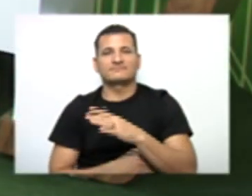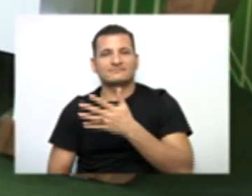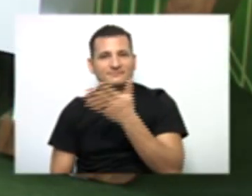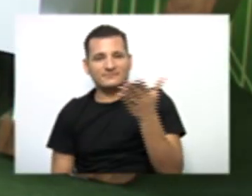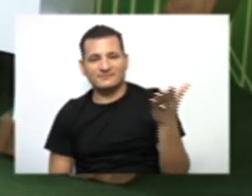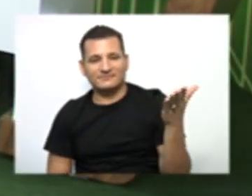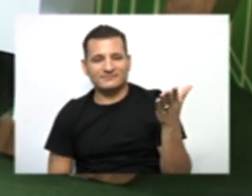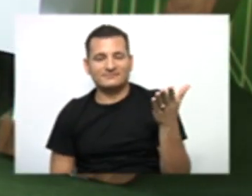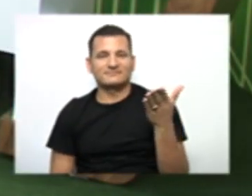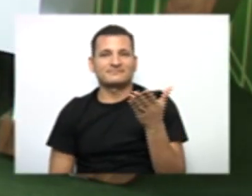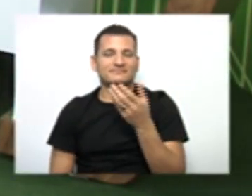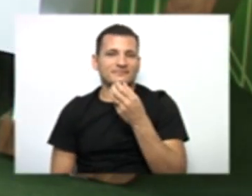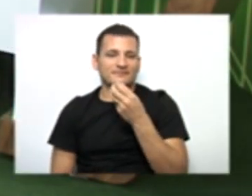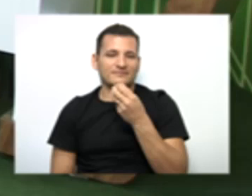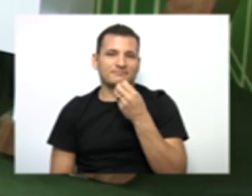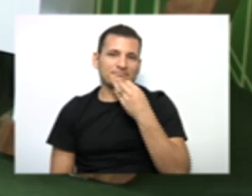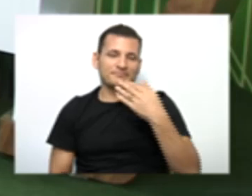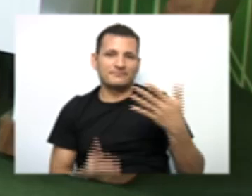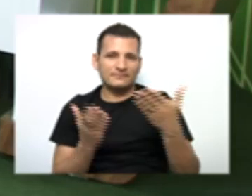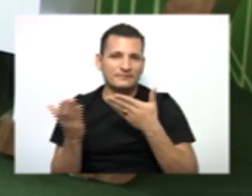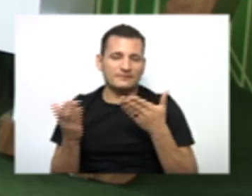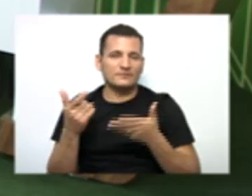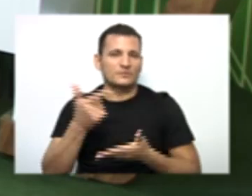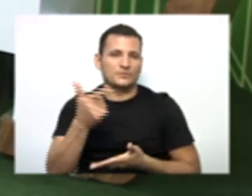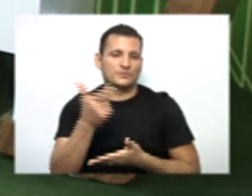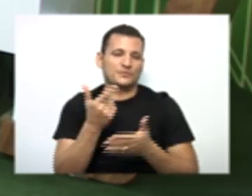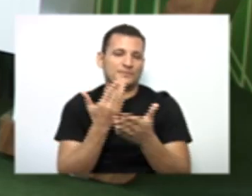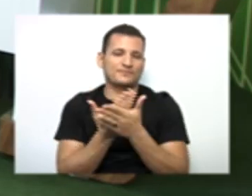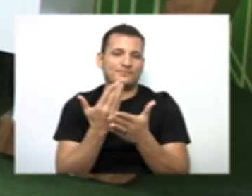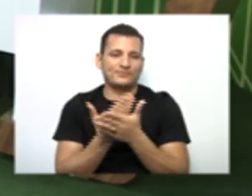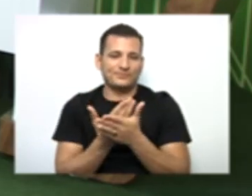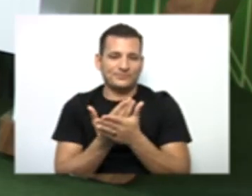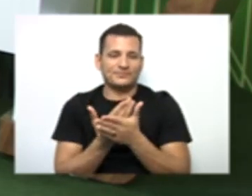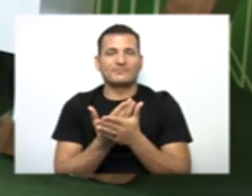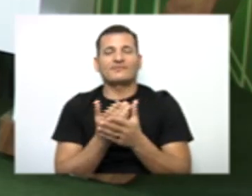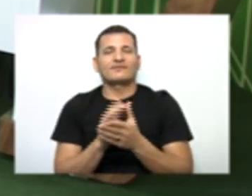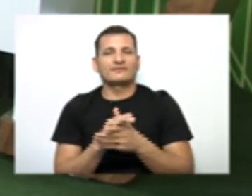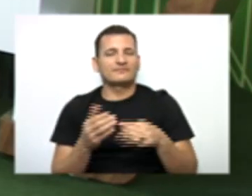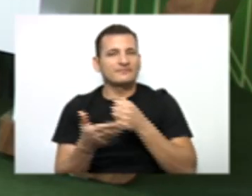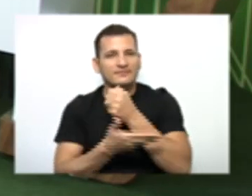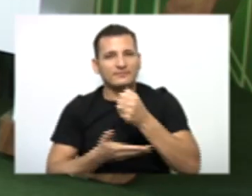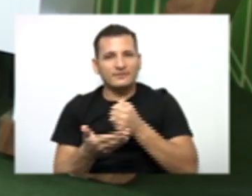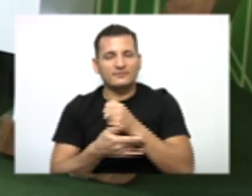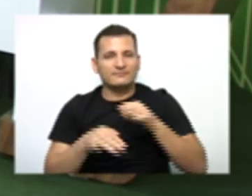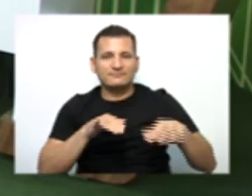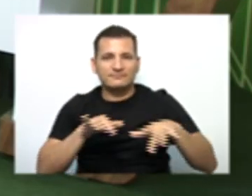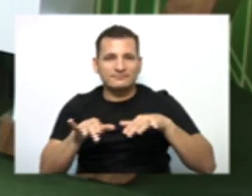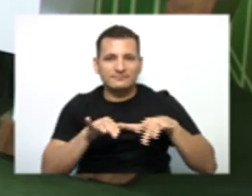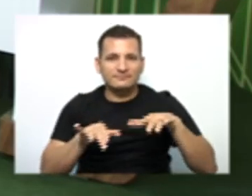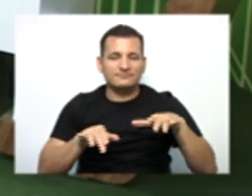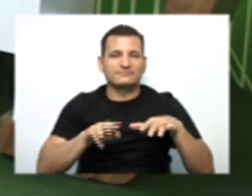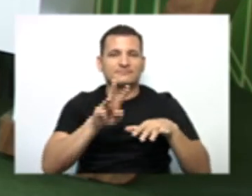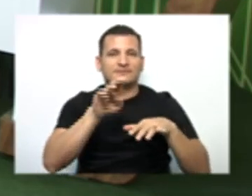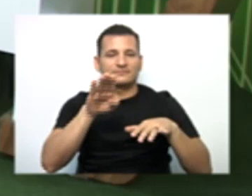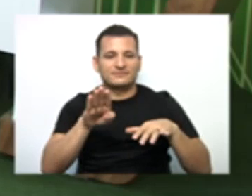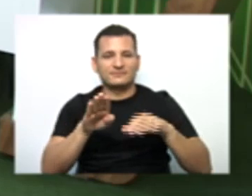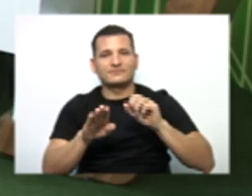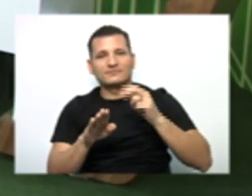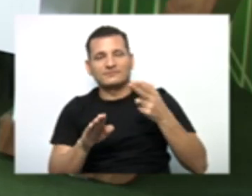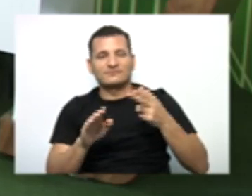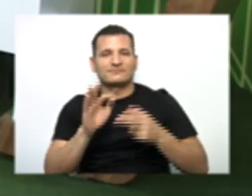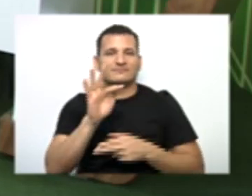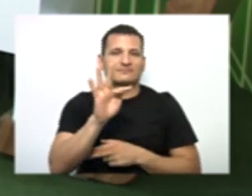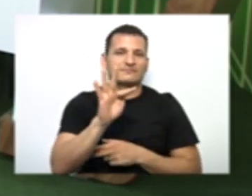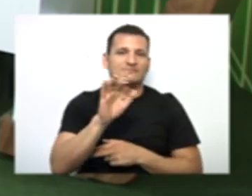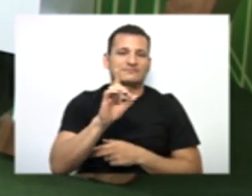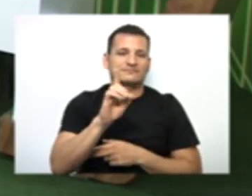alunos, sejam muito bem-vindos à nossa segunda aula de Fundamentos de Desenvolvimento Web, ou FDW, né? FDW.